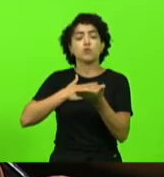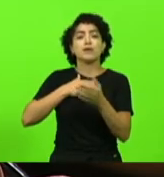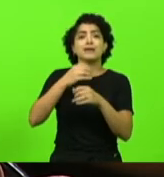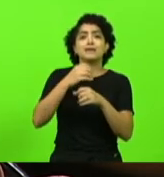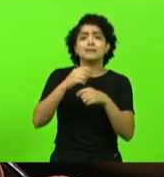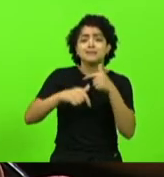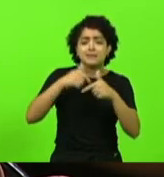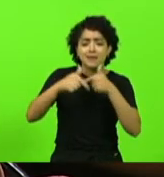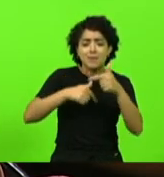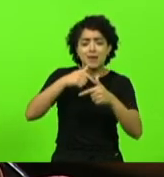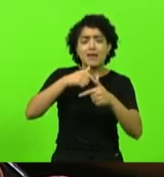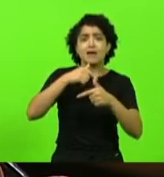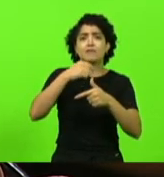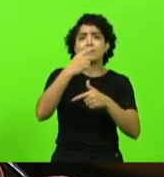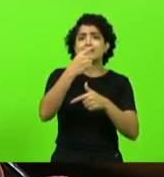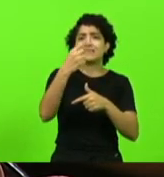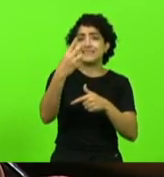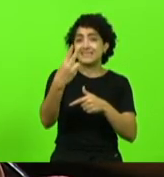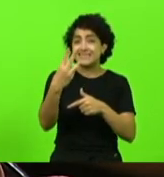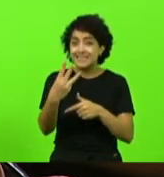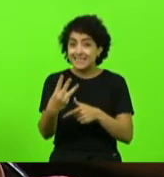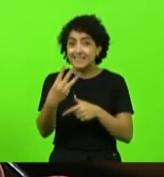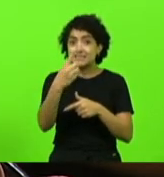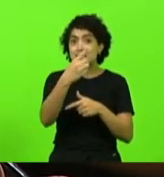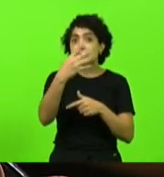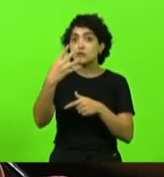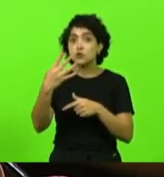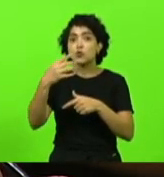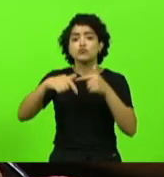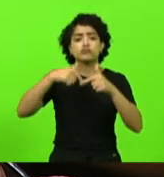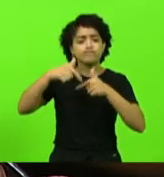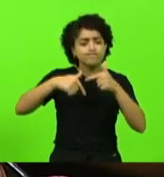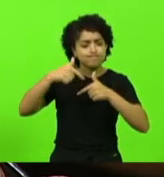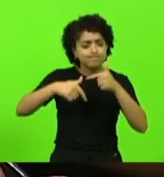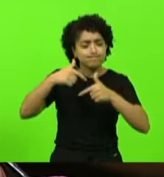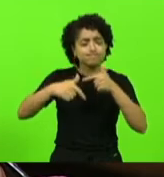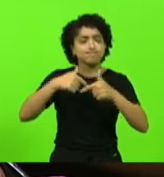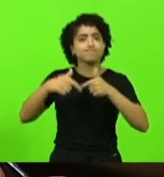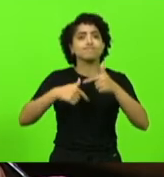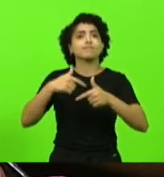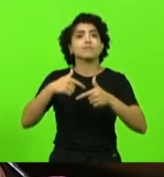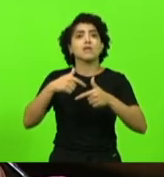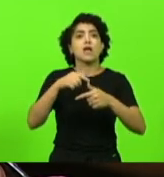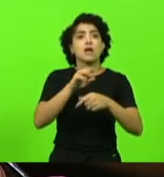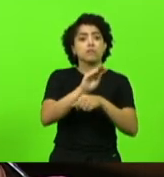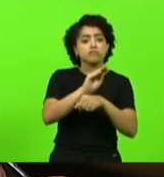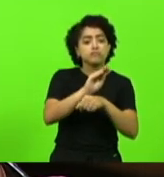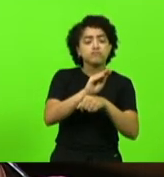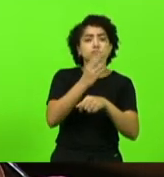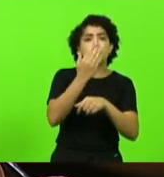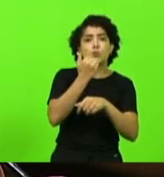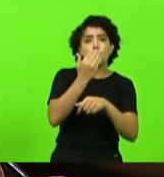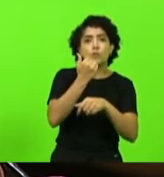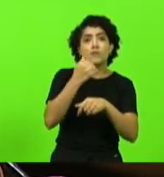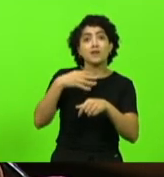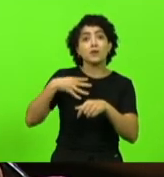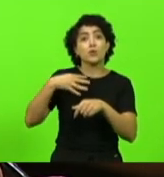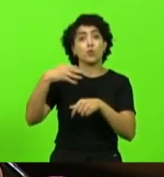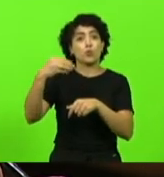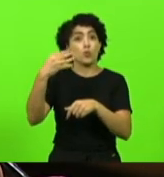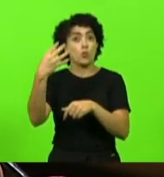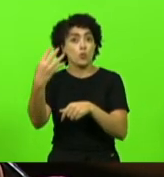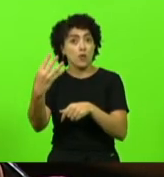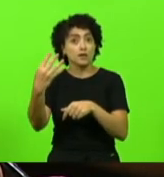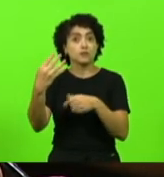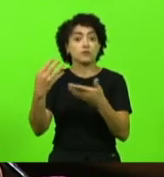horas por dia para sustentar 4 filhos, e ao final do dia, quando chegava em casa, tarde da noite, me encontrava